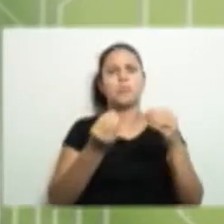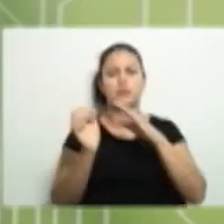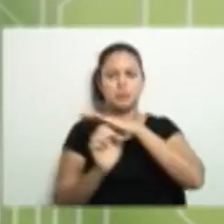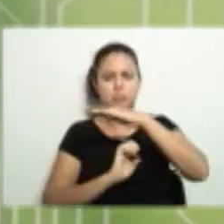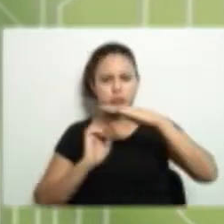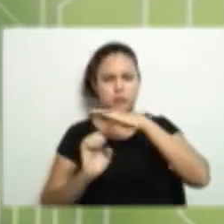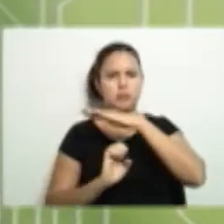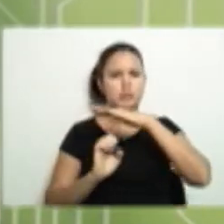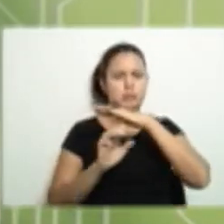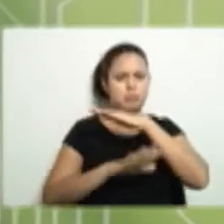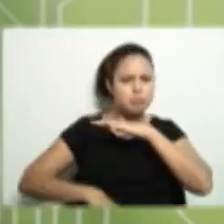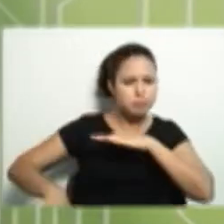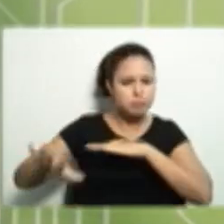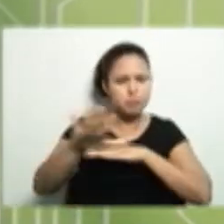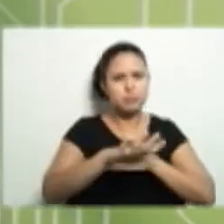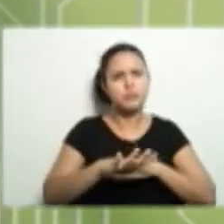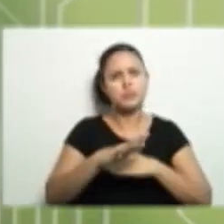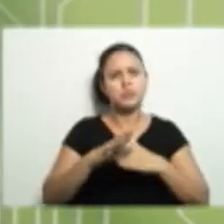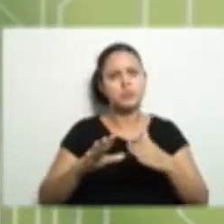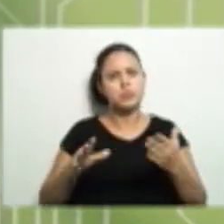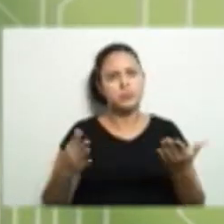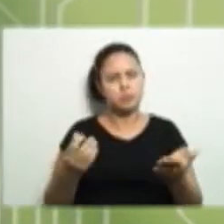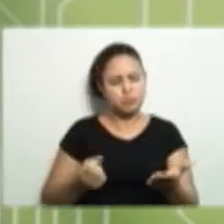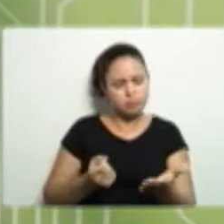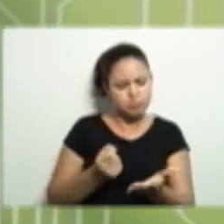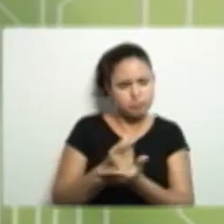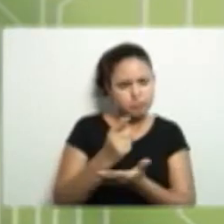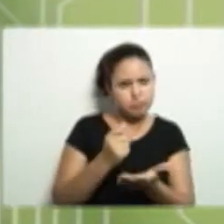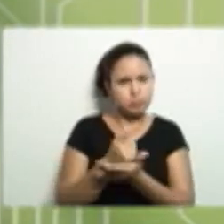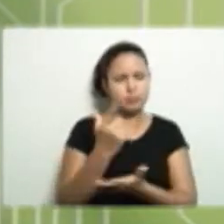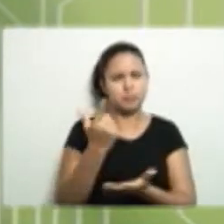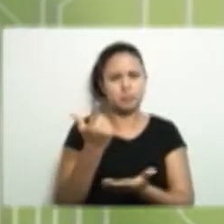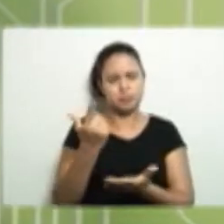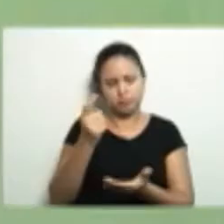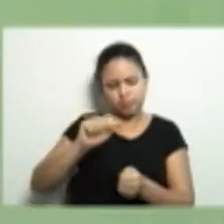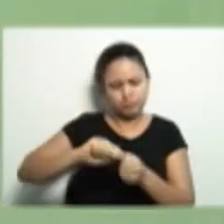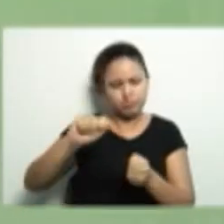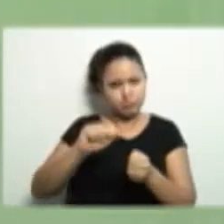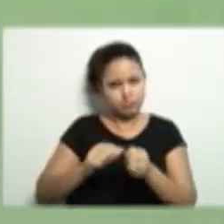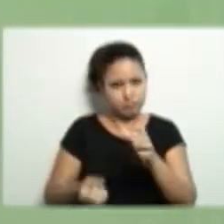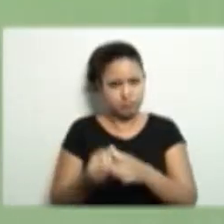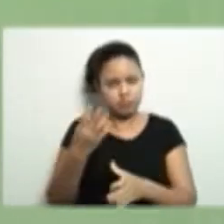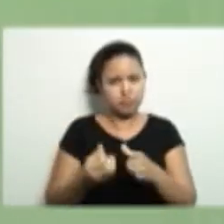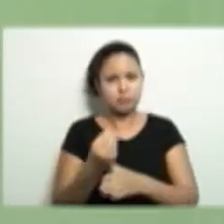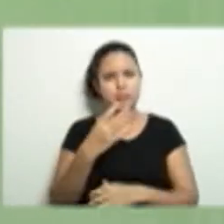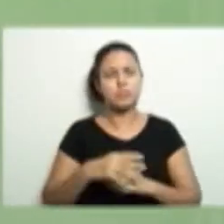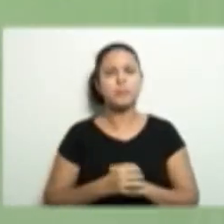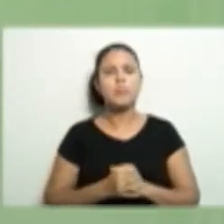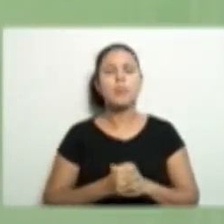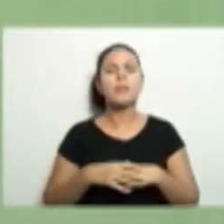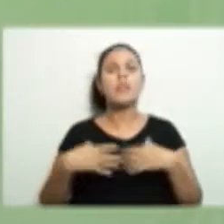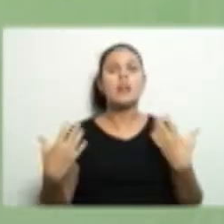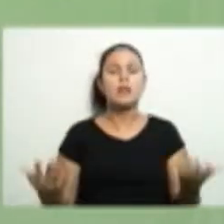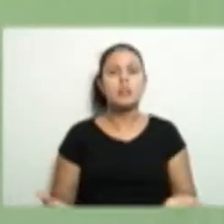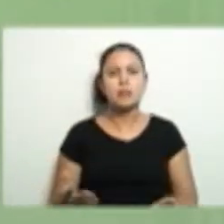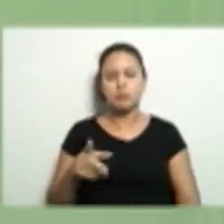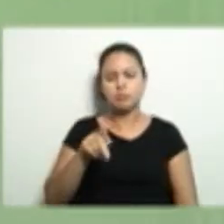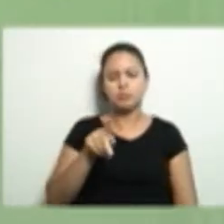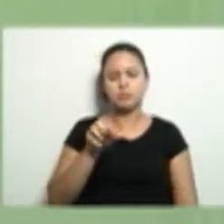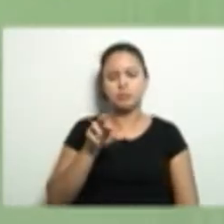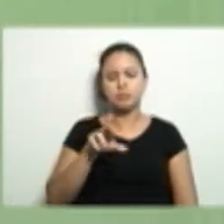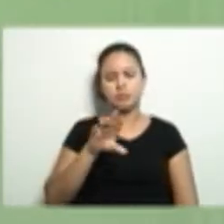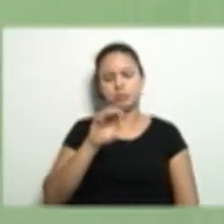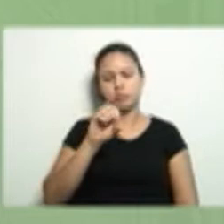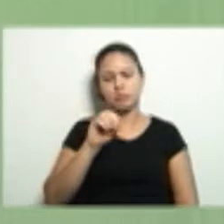melhor. Então, vamos partir dessa pergunta base, a gente vê ali no slide, o que são processos produtivos? Essa é